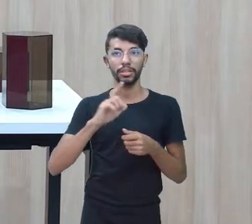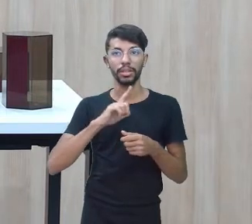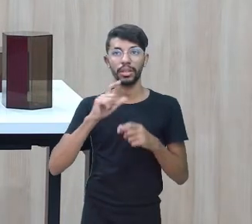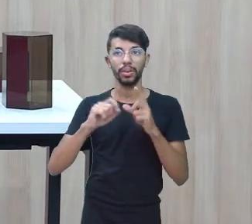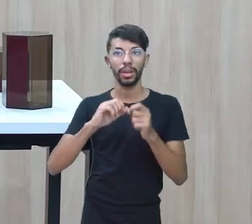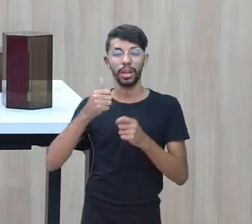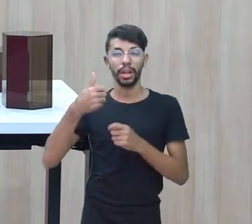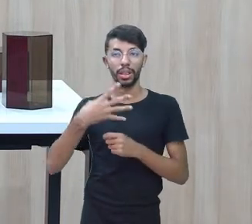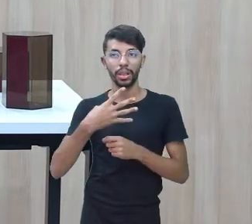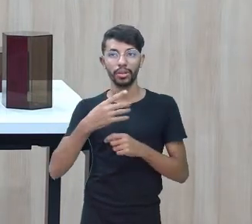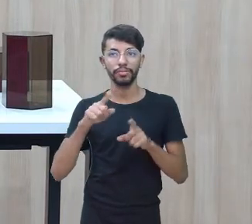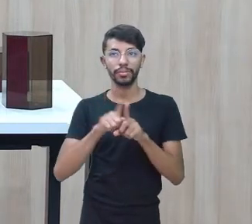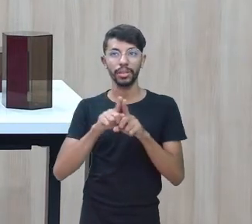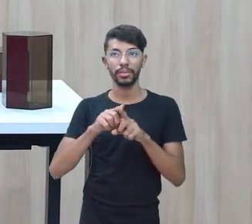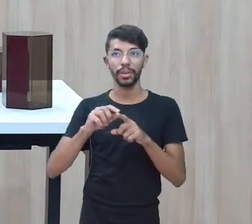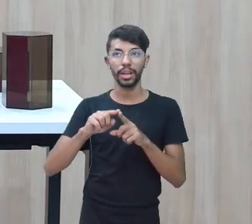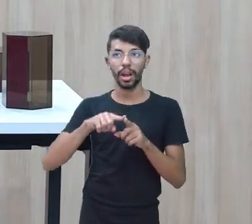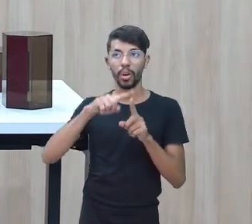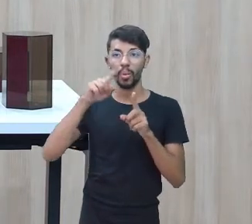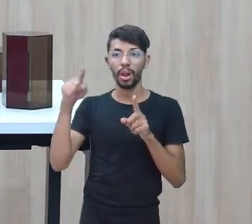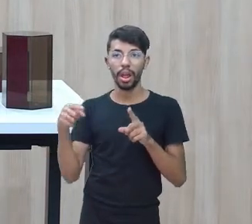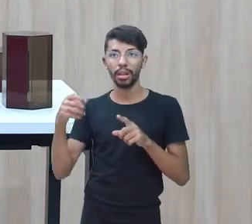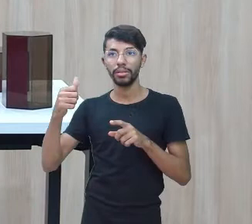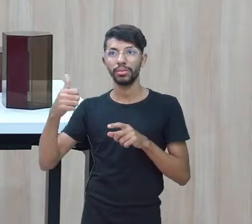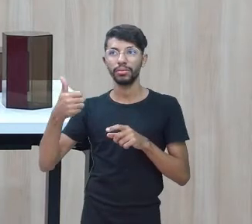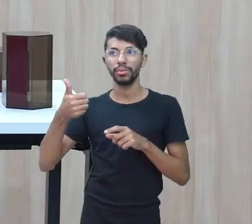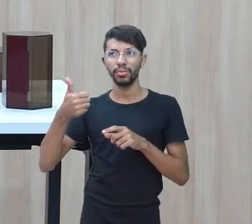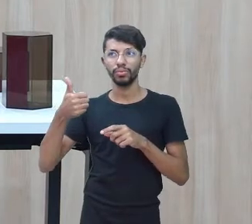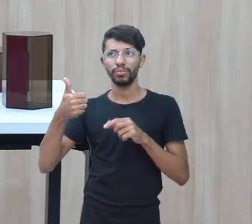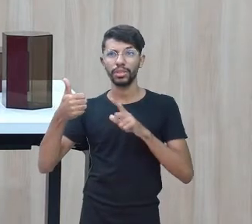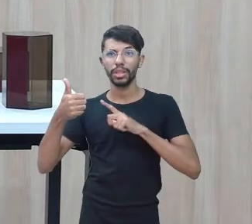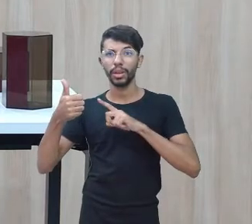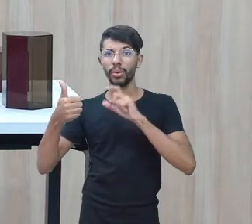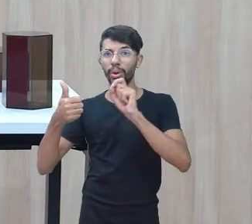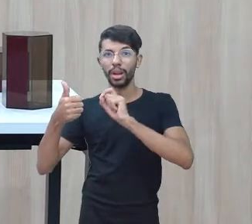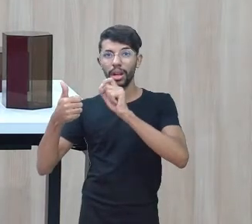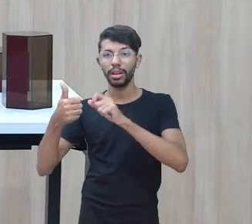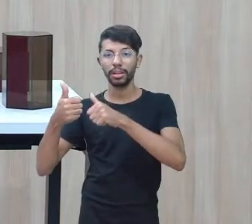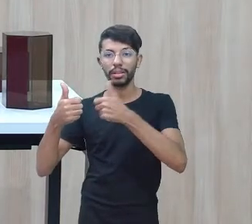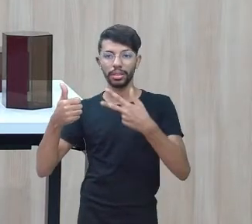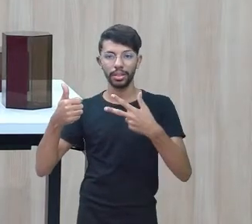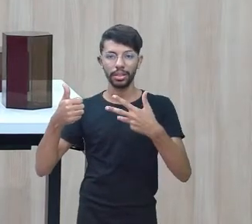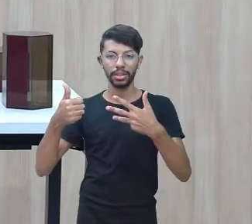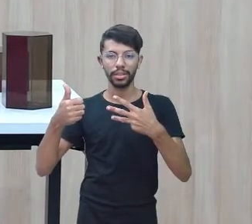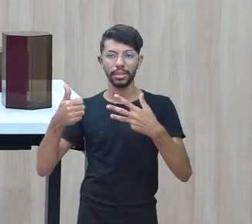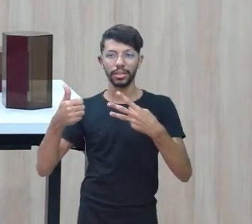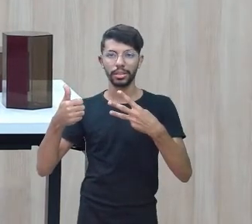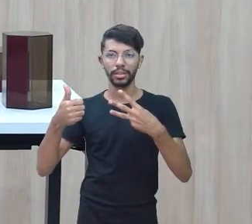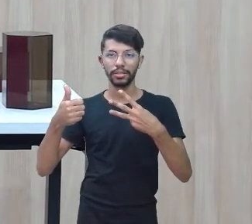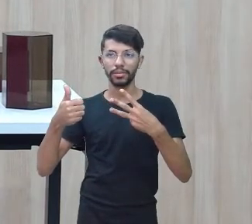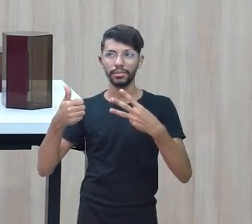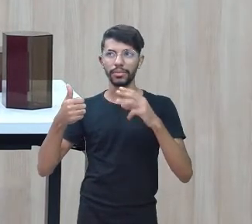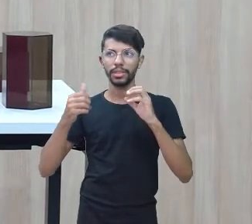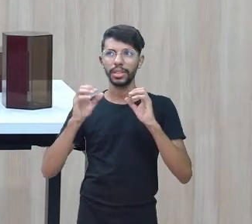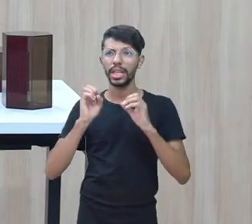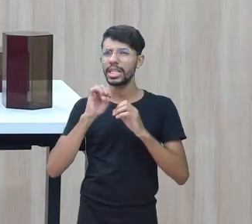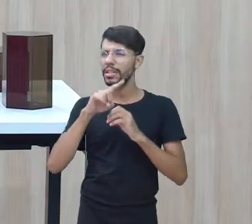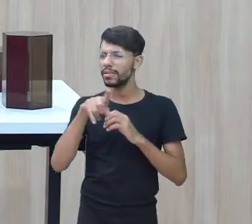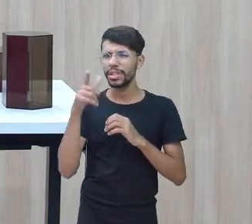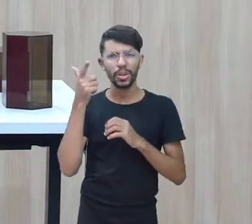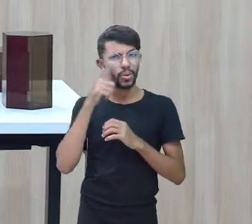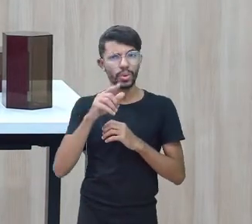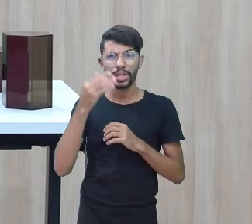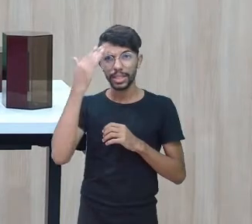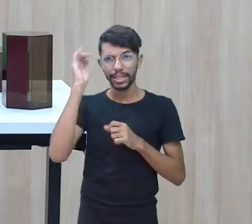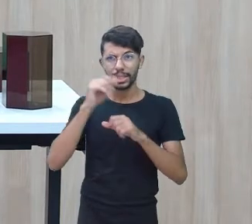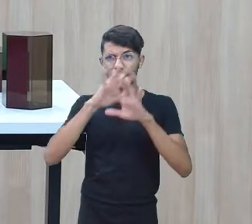do lado do 1 eu tenho 13. E aí, tá dando para entender? Tenta rever essa aula depois com calma, se não estiver dando para entender. Eu estou